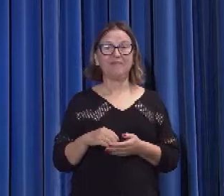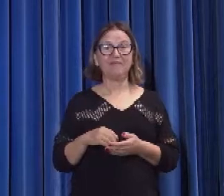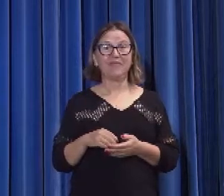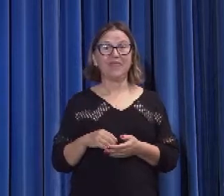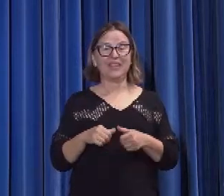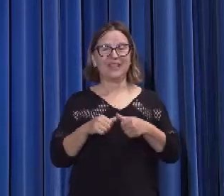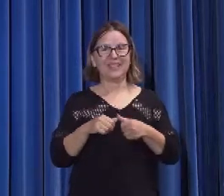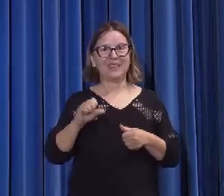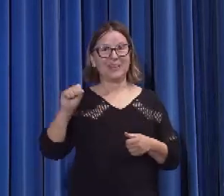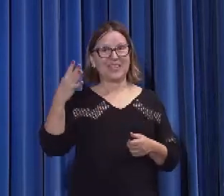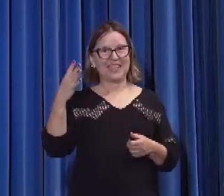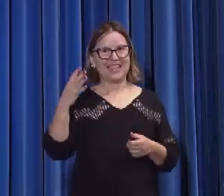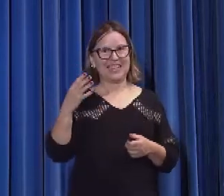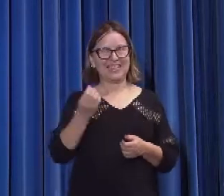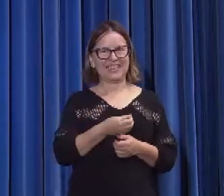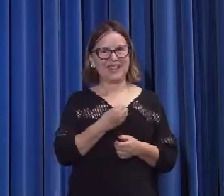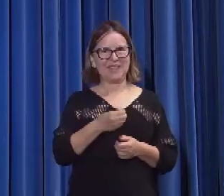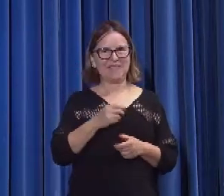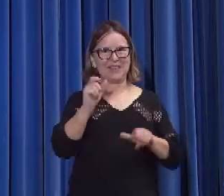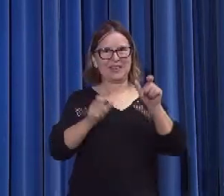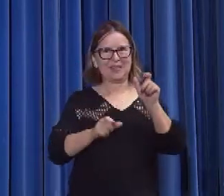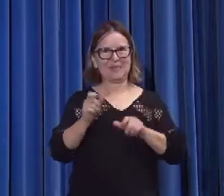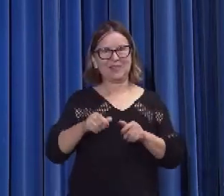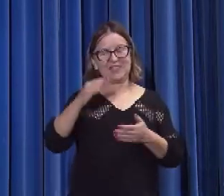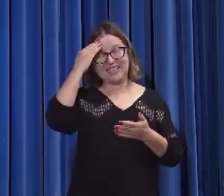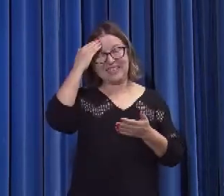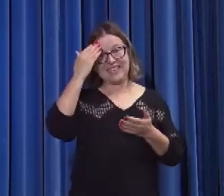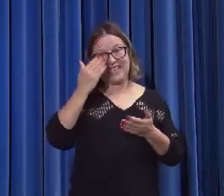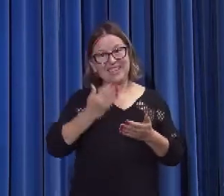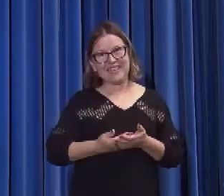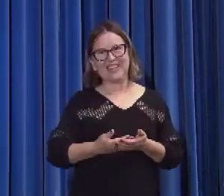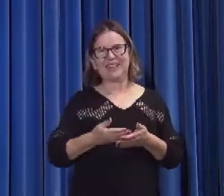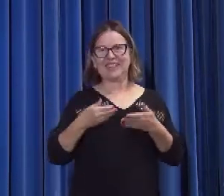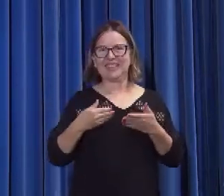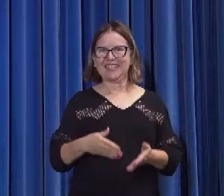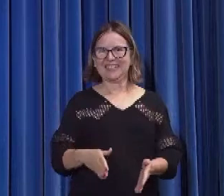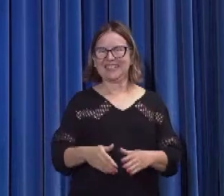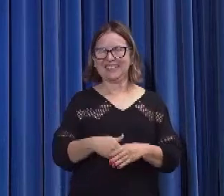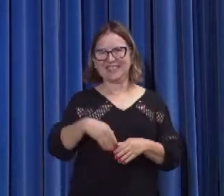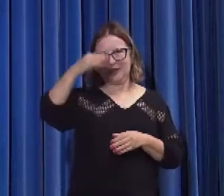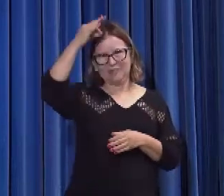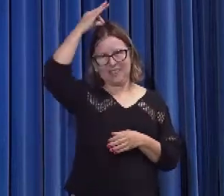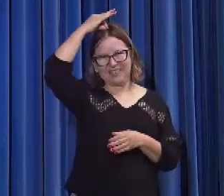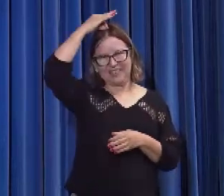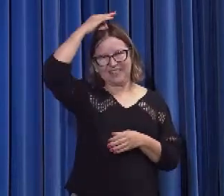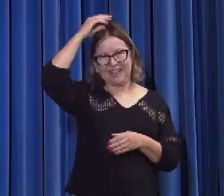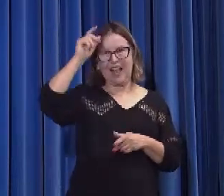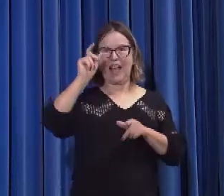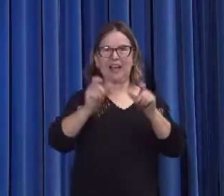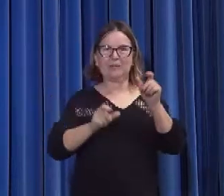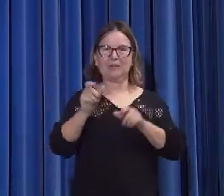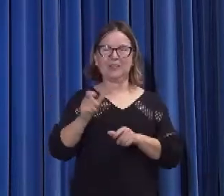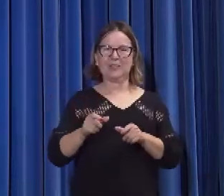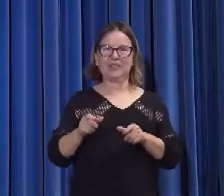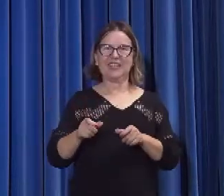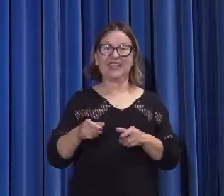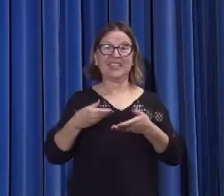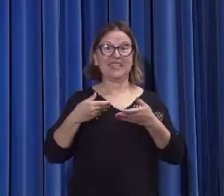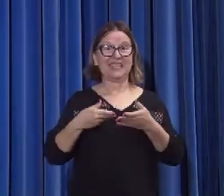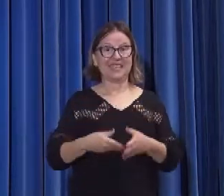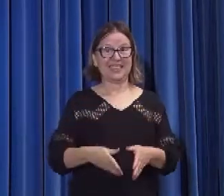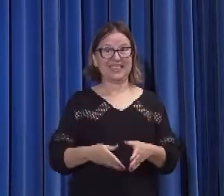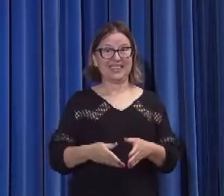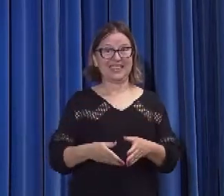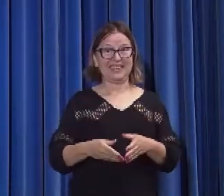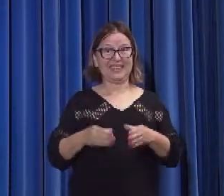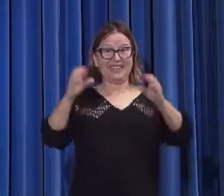que experimentaram o novo nascimento, isto é, daqueles que nasceram do alto, por obra exclusiva